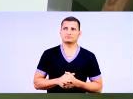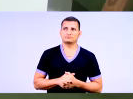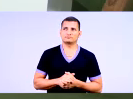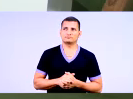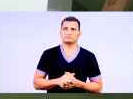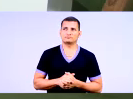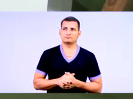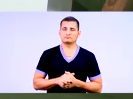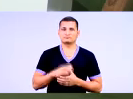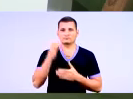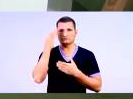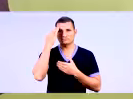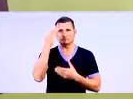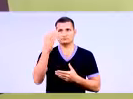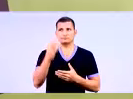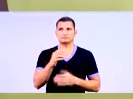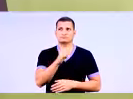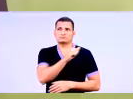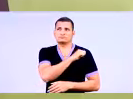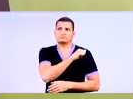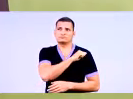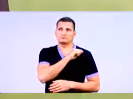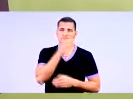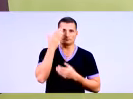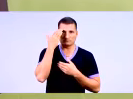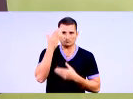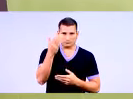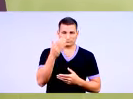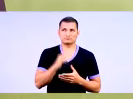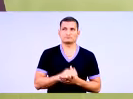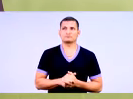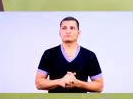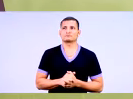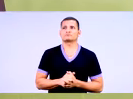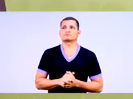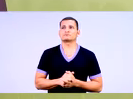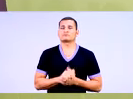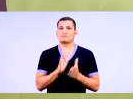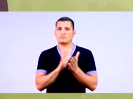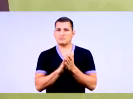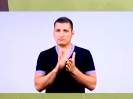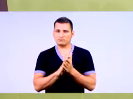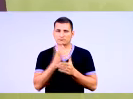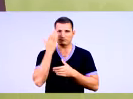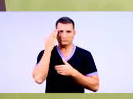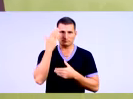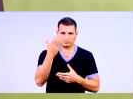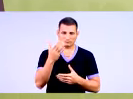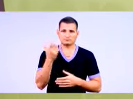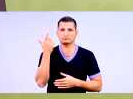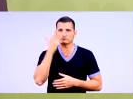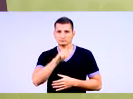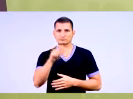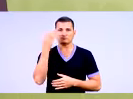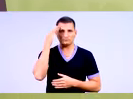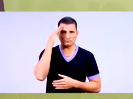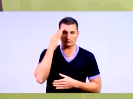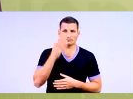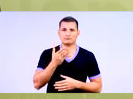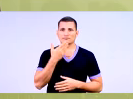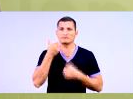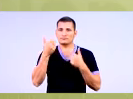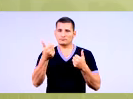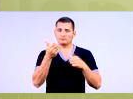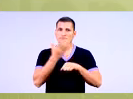Estão aqui agradecendo os alunos, obrigada aí pelos elogios, dizendo que conseguiram entender que foi melhor